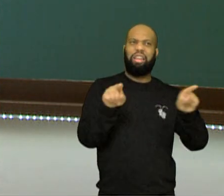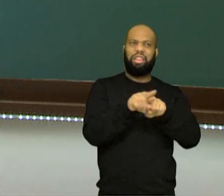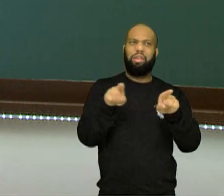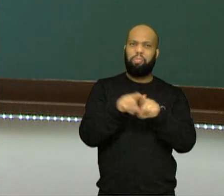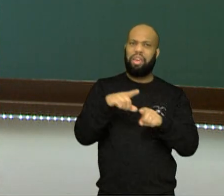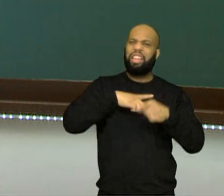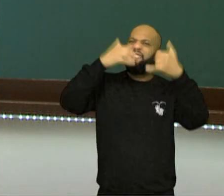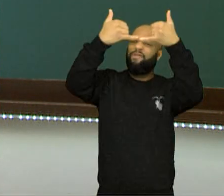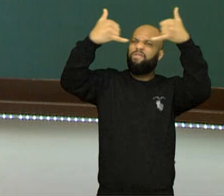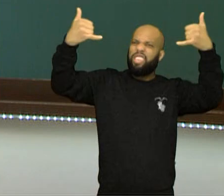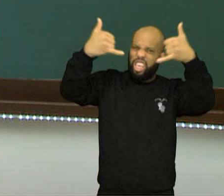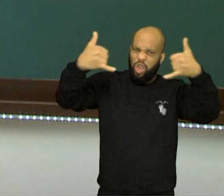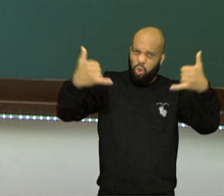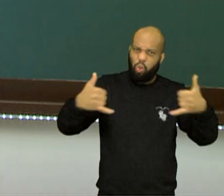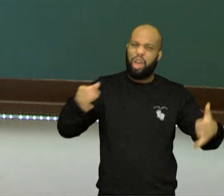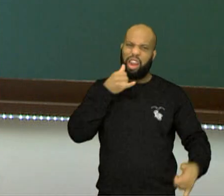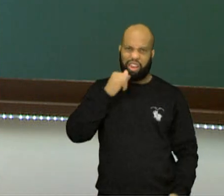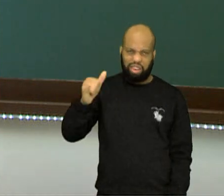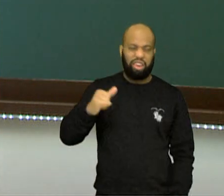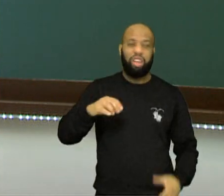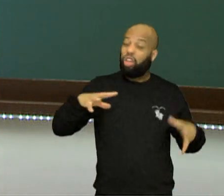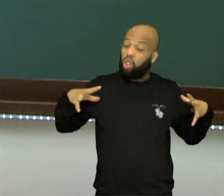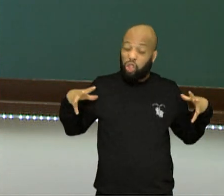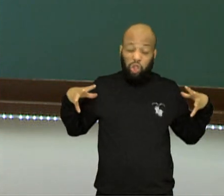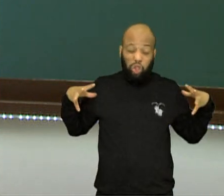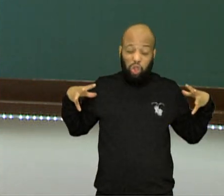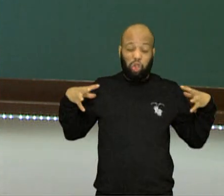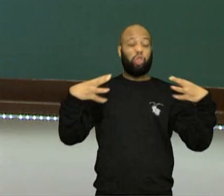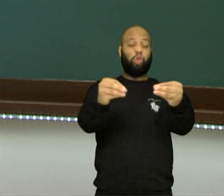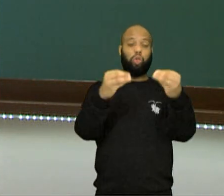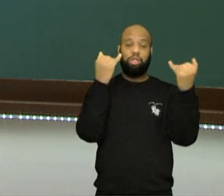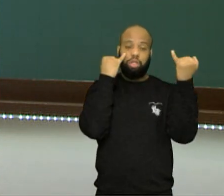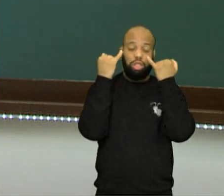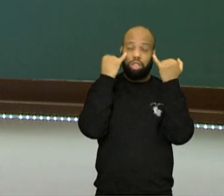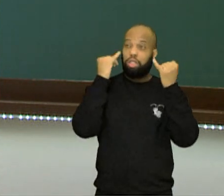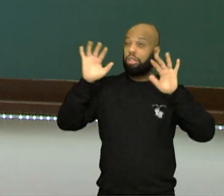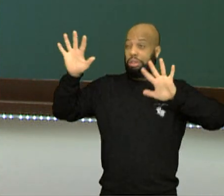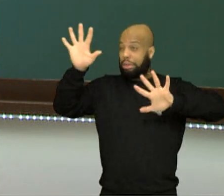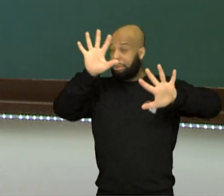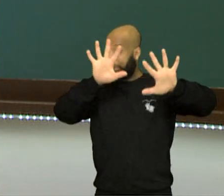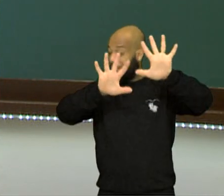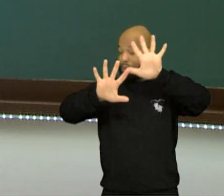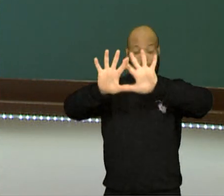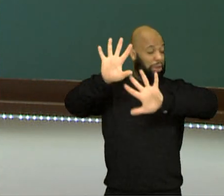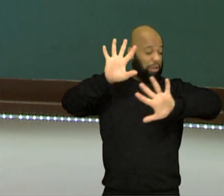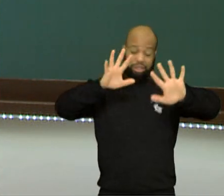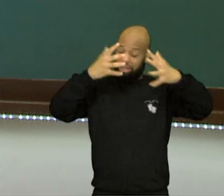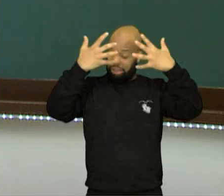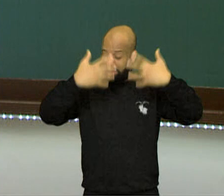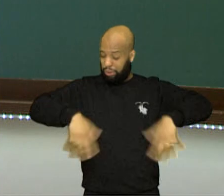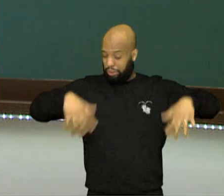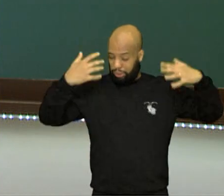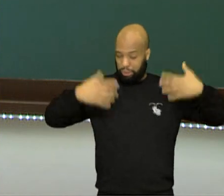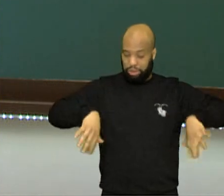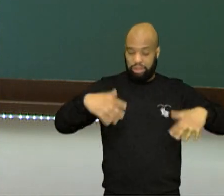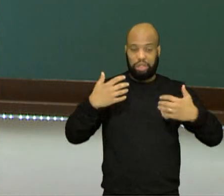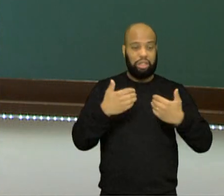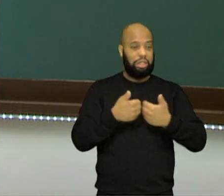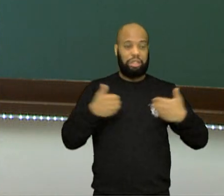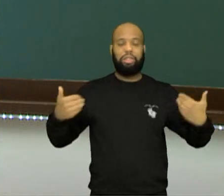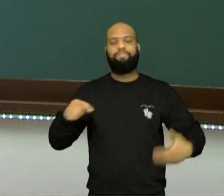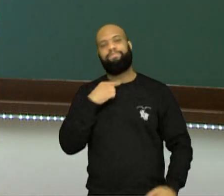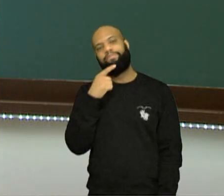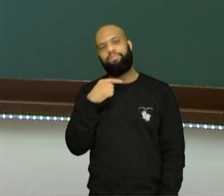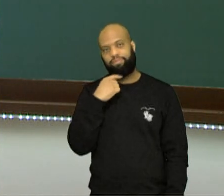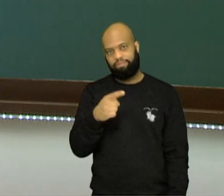de energia, todas essas informações, não dá para discernir, separar direito o que eu tenho ali